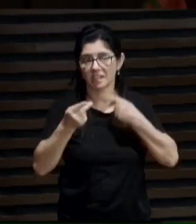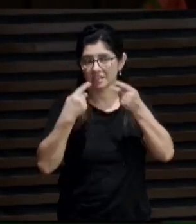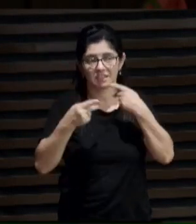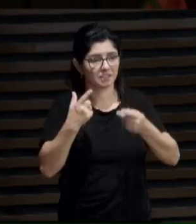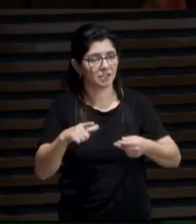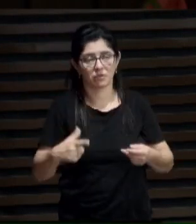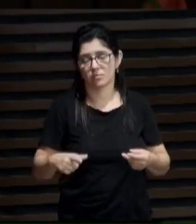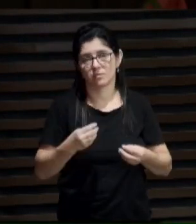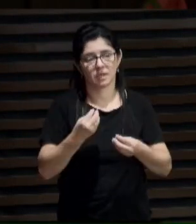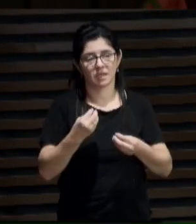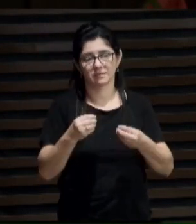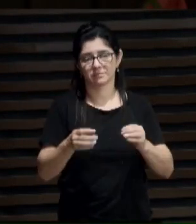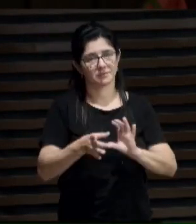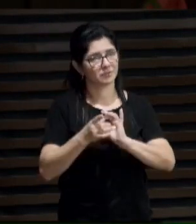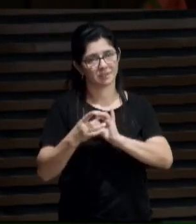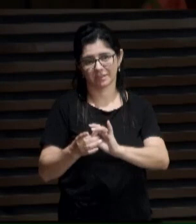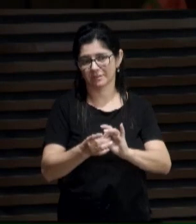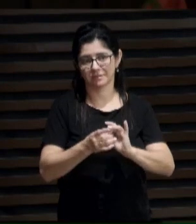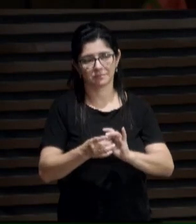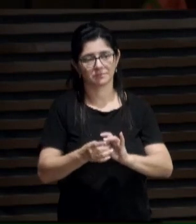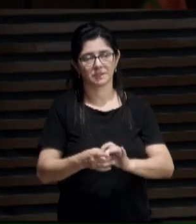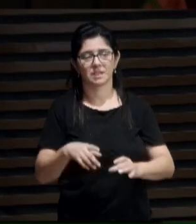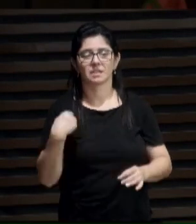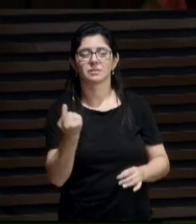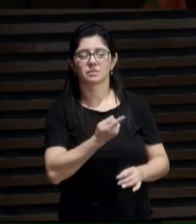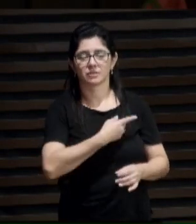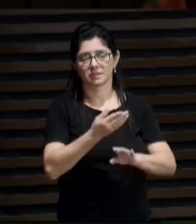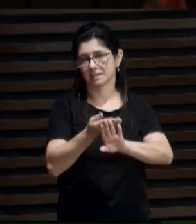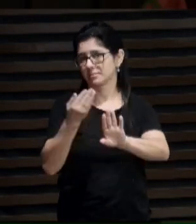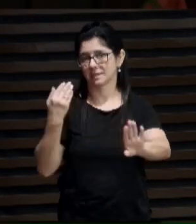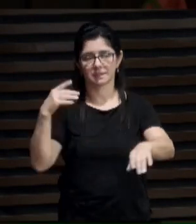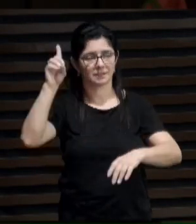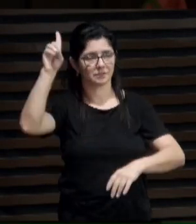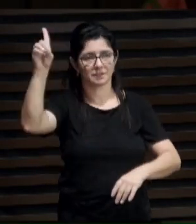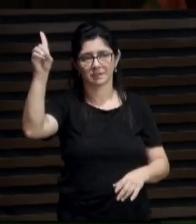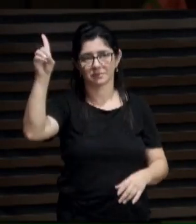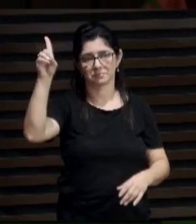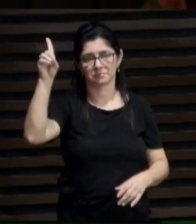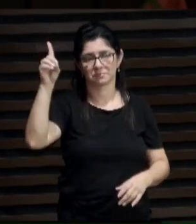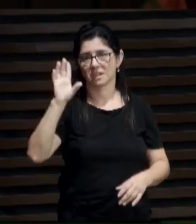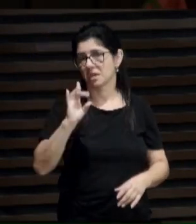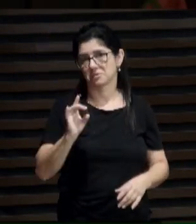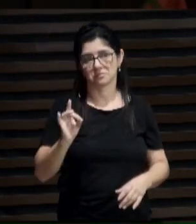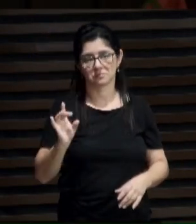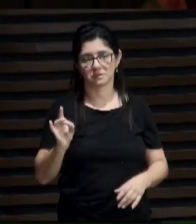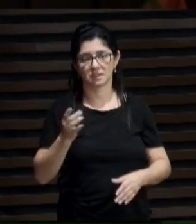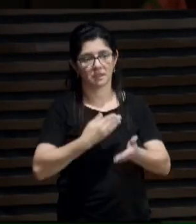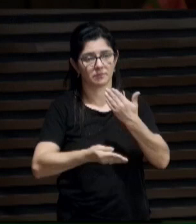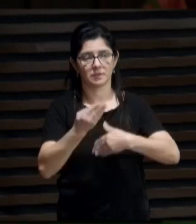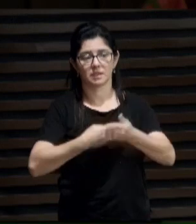para resolver o problema da nossa separação de Deus, a não ser pela